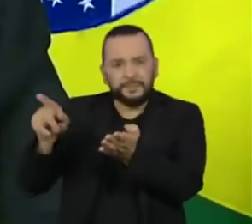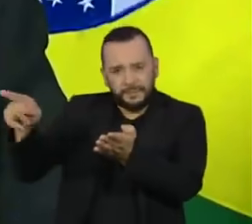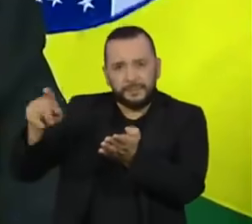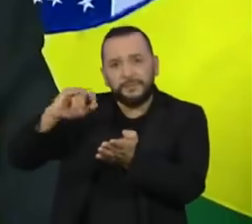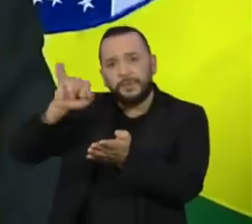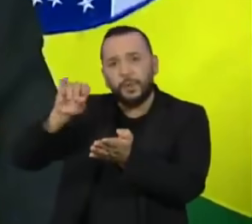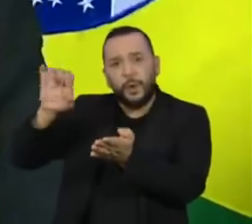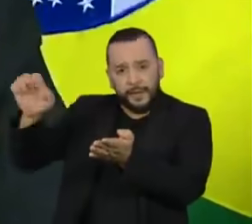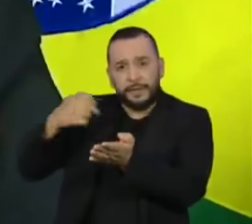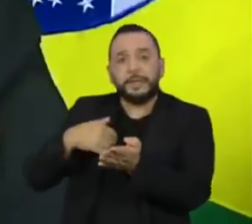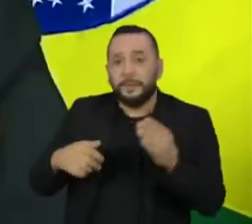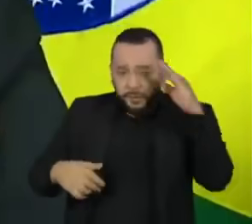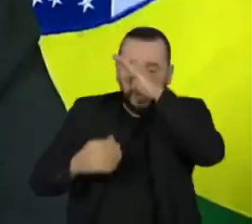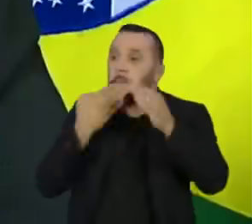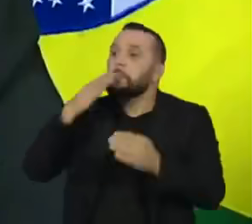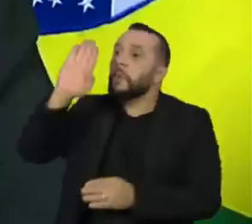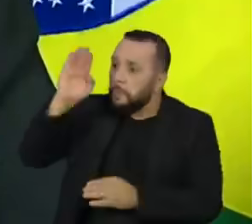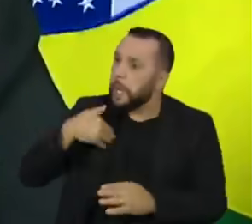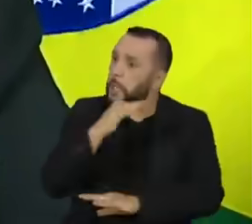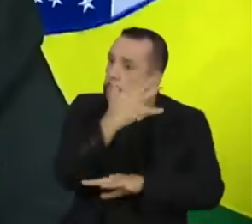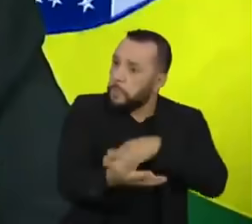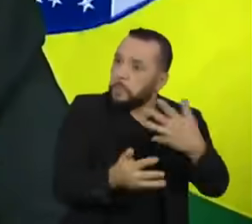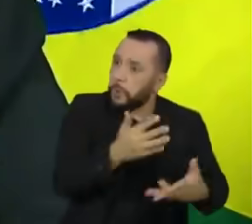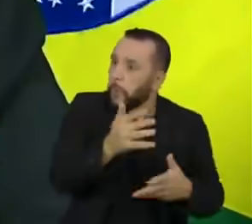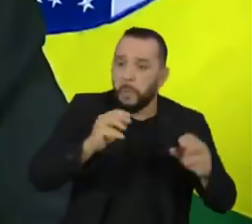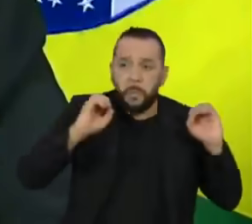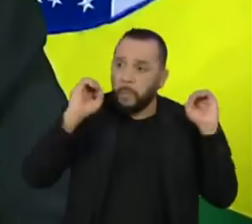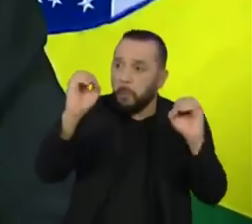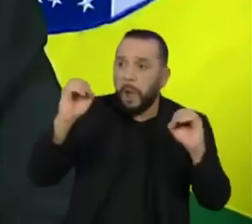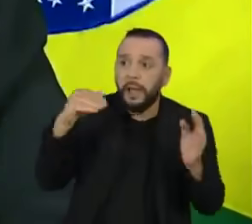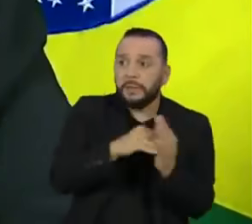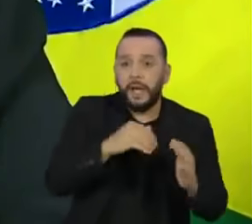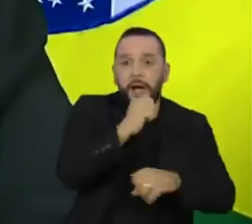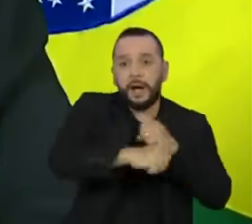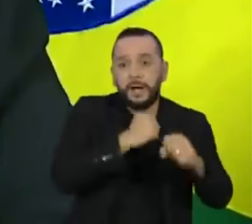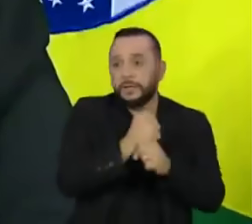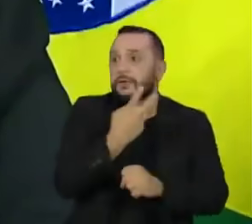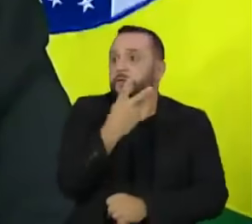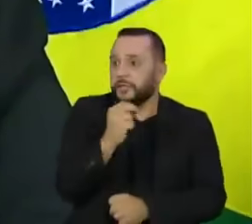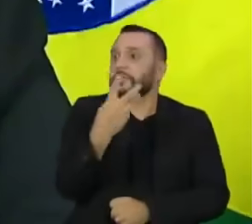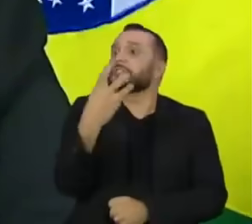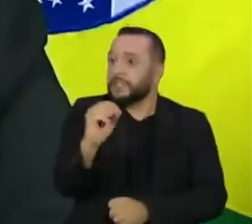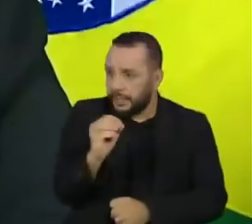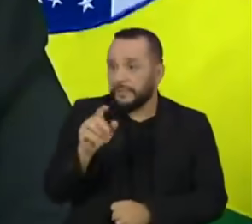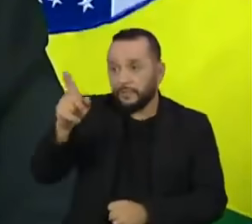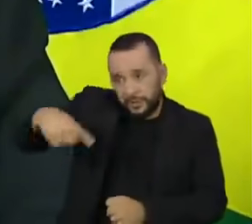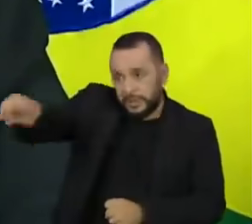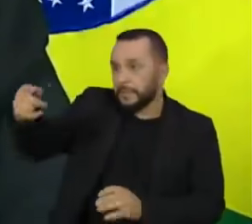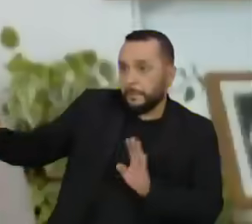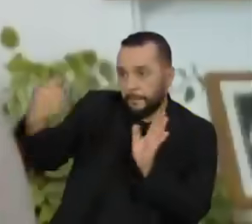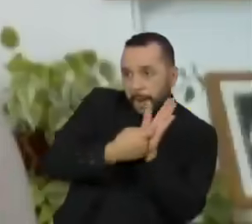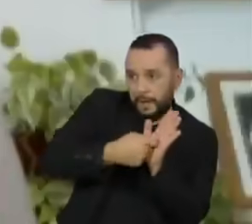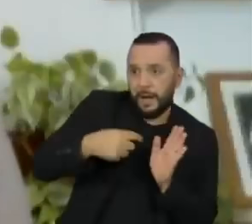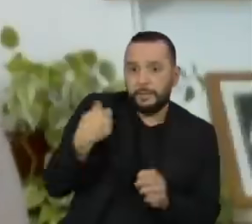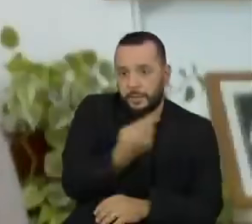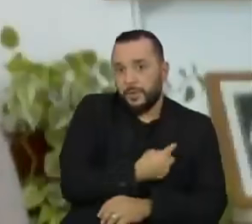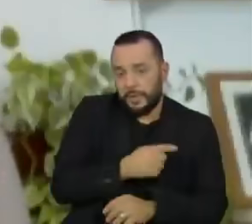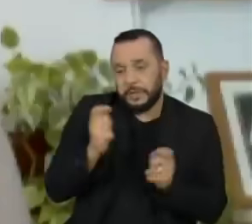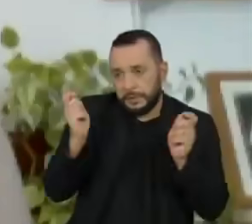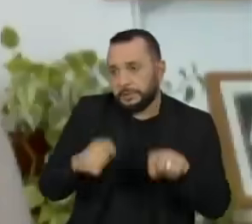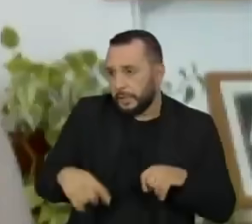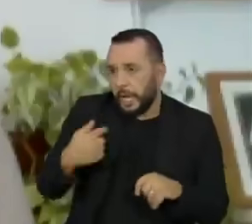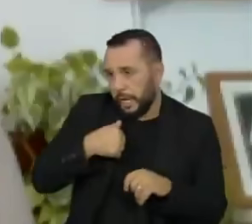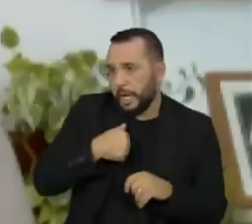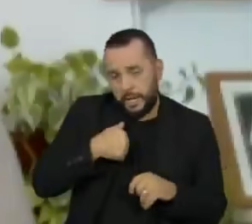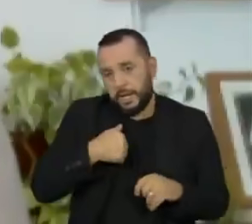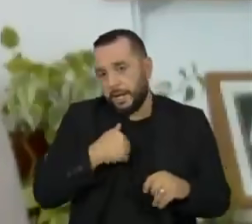comprometeu a zerar o desmatamento ilegal até 2030 e pede que o Brasil seja remunerado para cumprir a meta. Para a